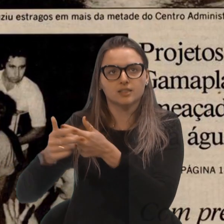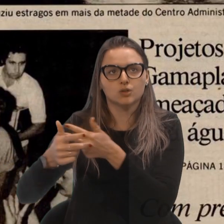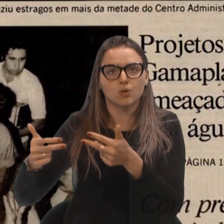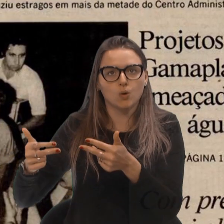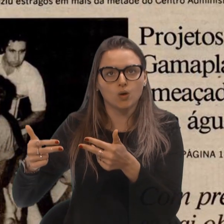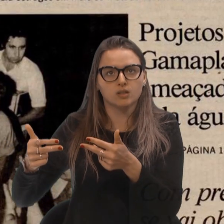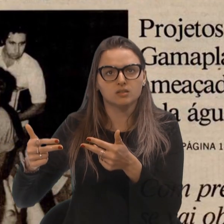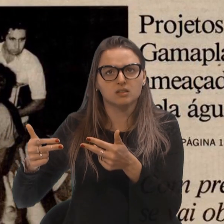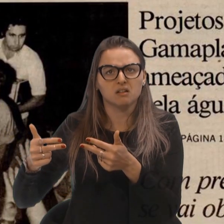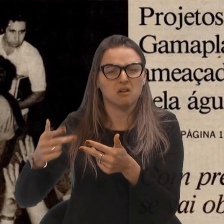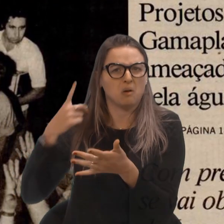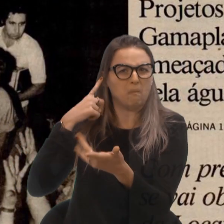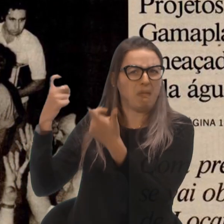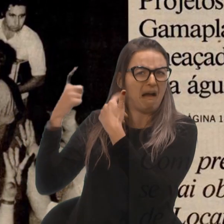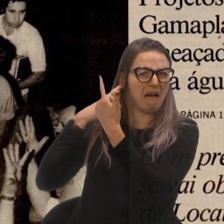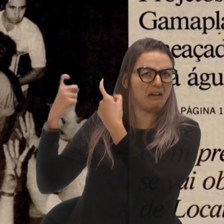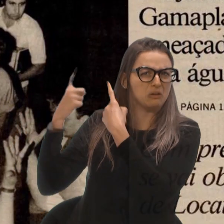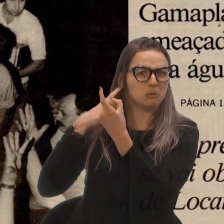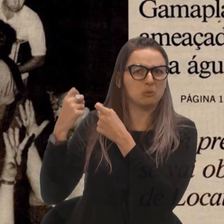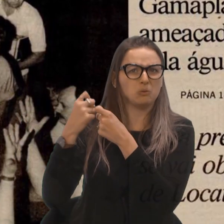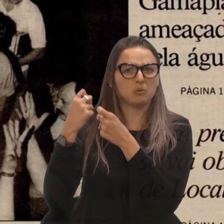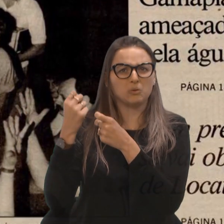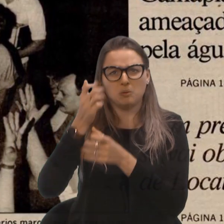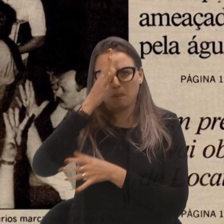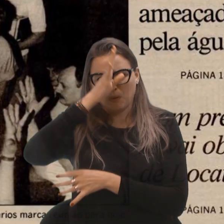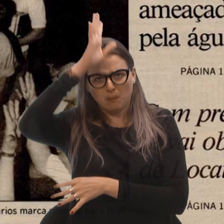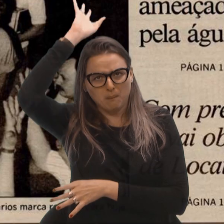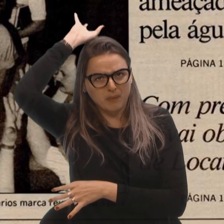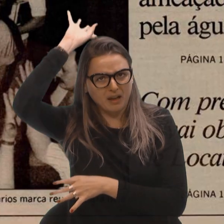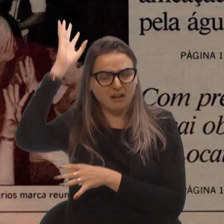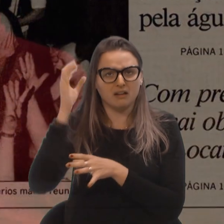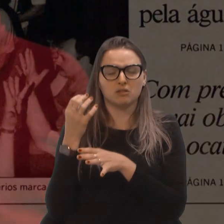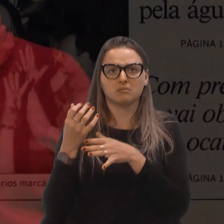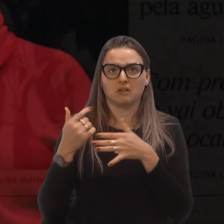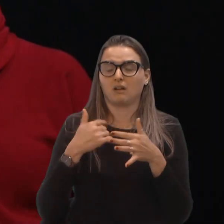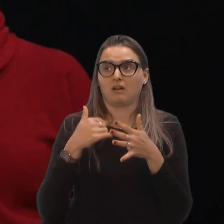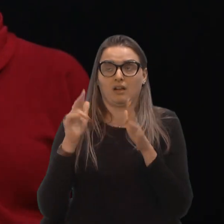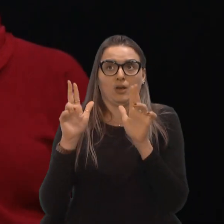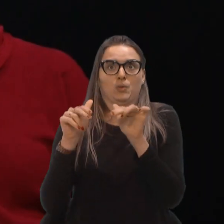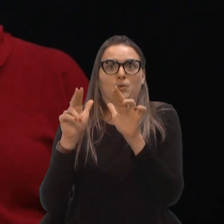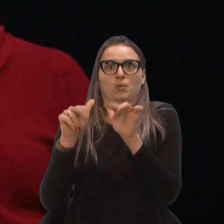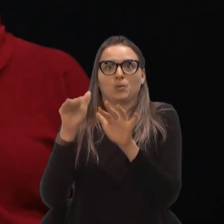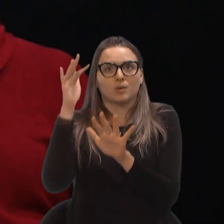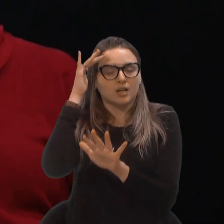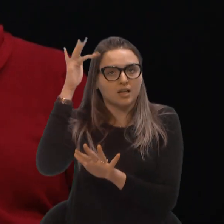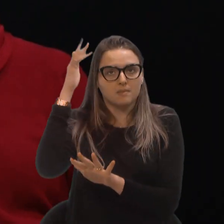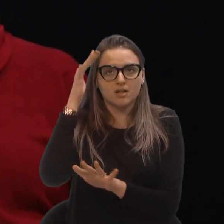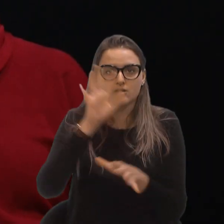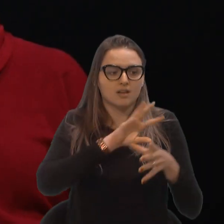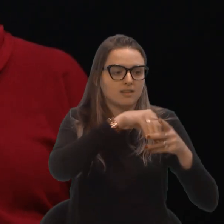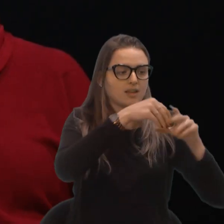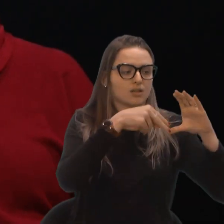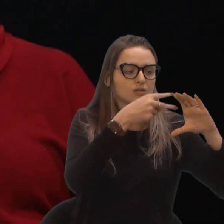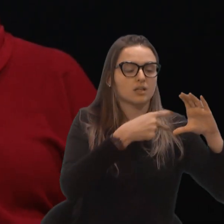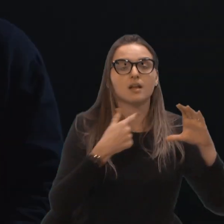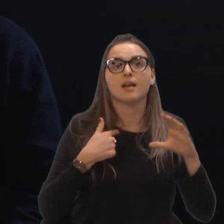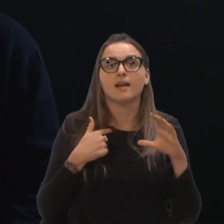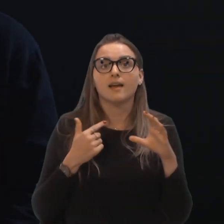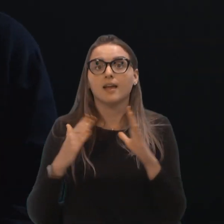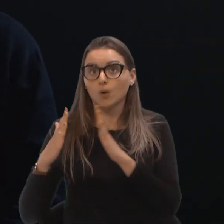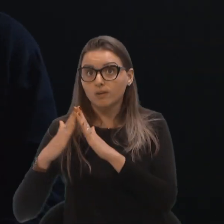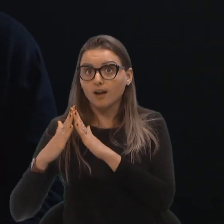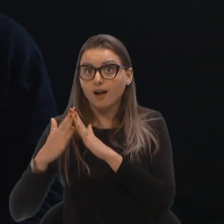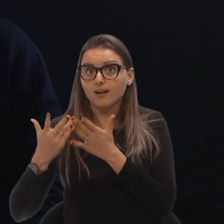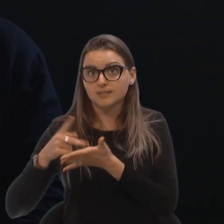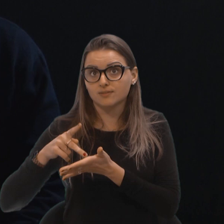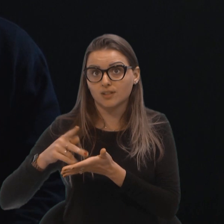coisas e via barulho de bombeiros e tal, mas jamais imaginei que seria na Câmara de Vereadores. Na verdade,